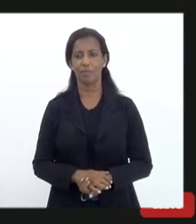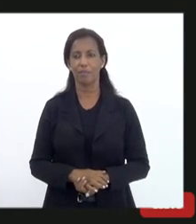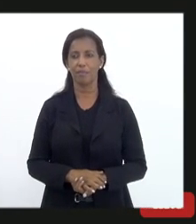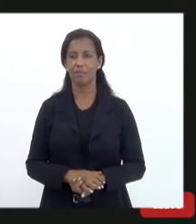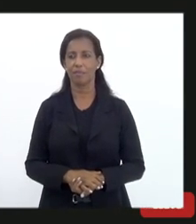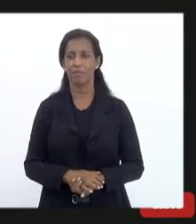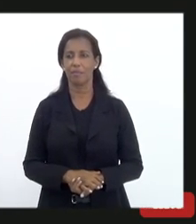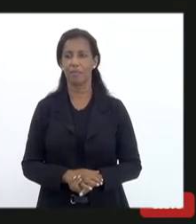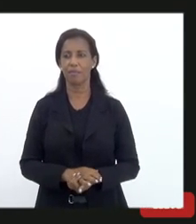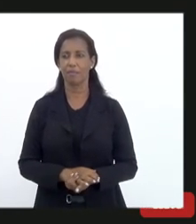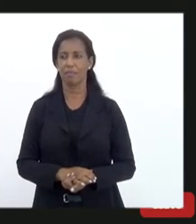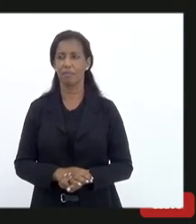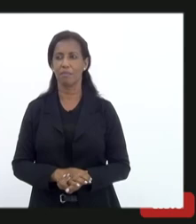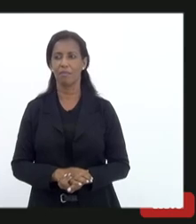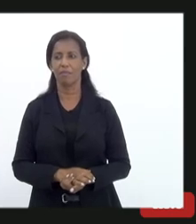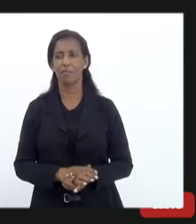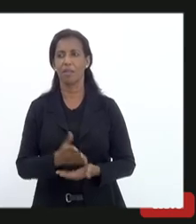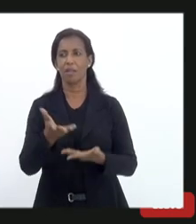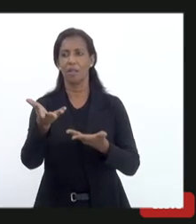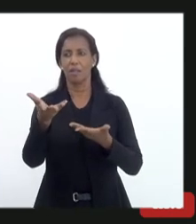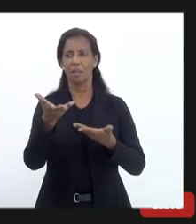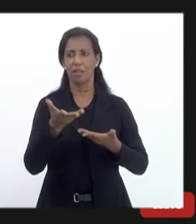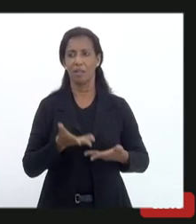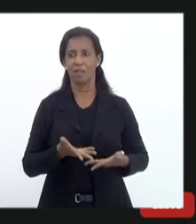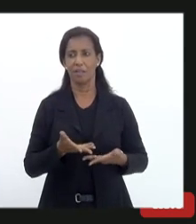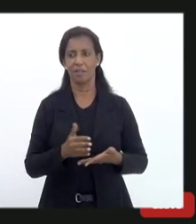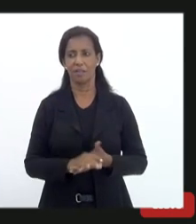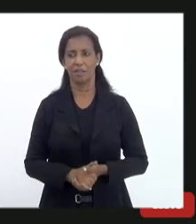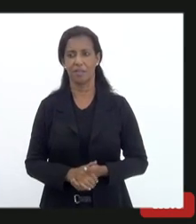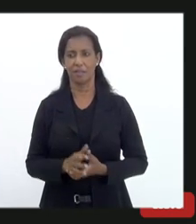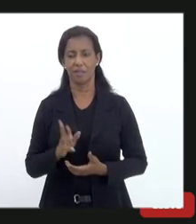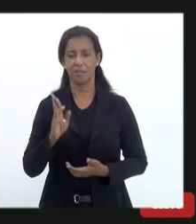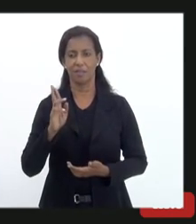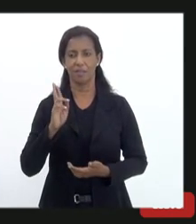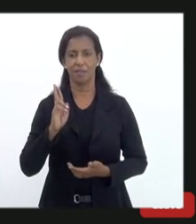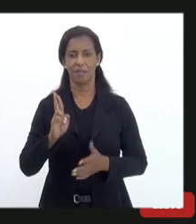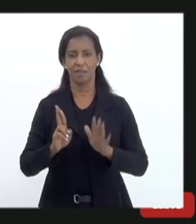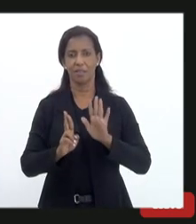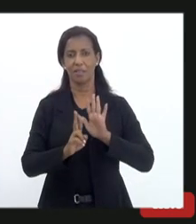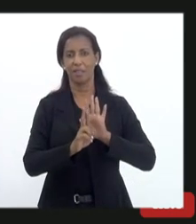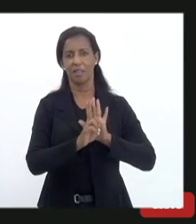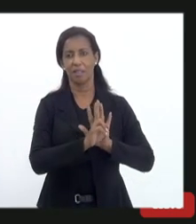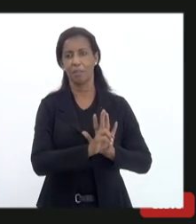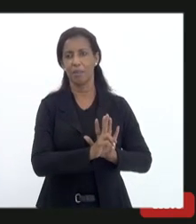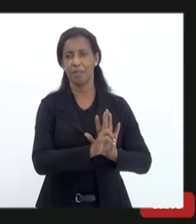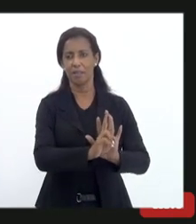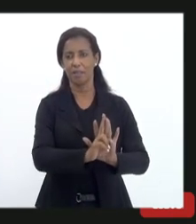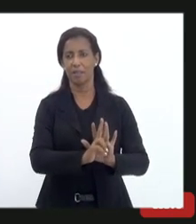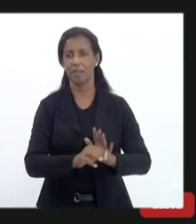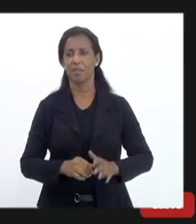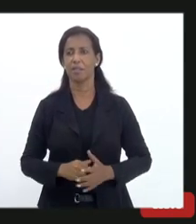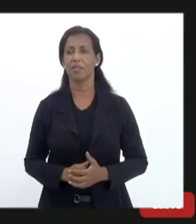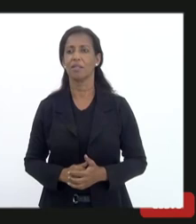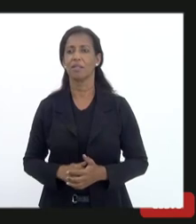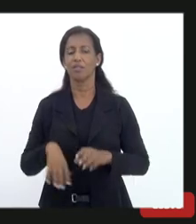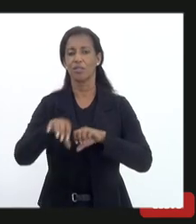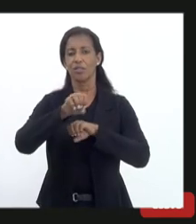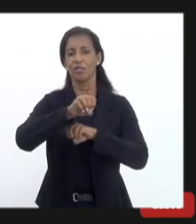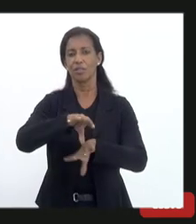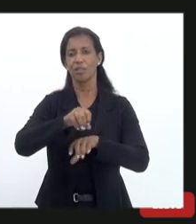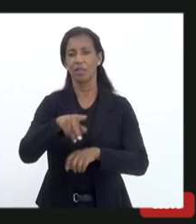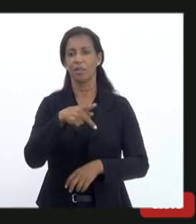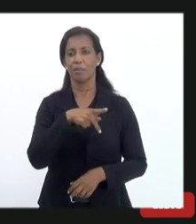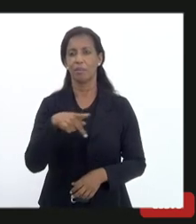Obrigado, deputado Sérgio Fernandes. Chamo o Pazuello da palavra, representando aqui o Fórum Estadual de Educação, a